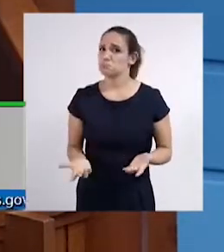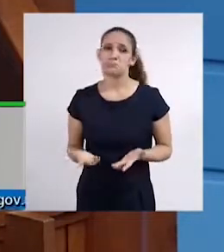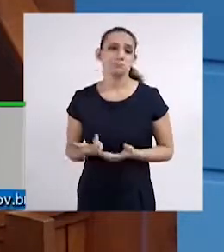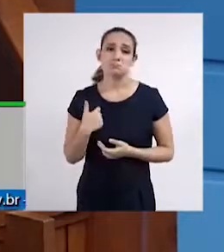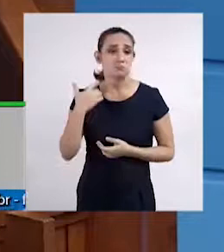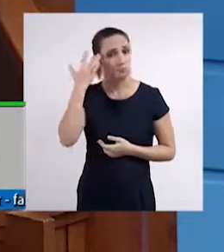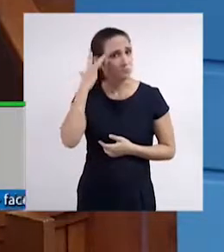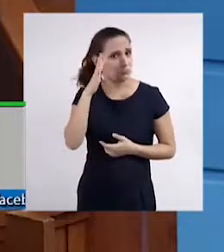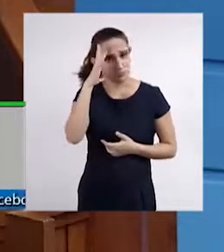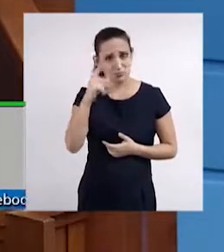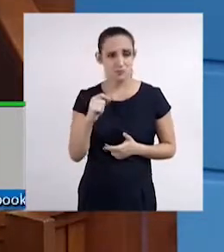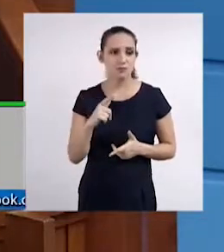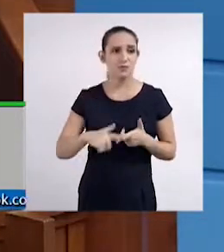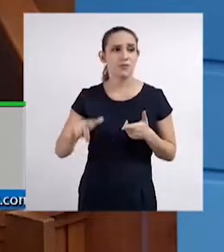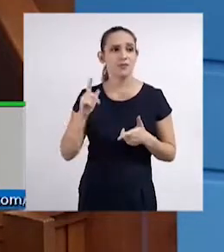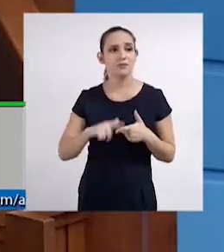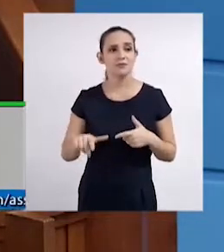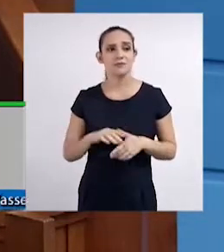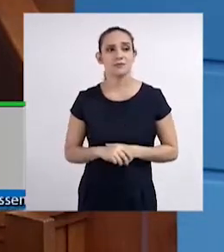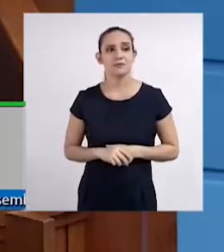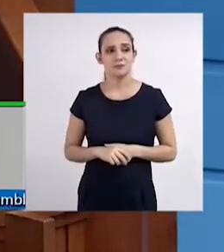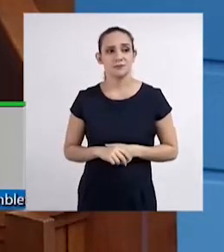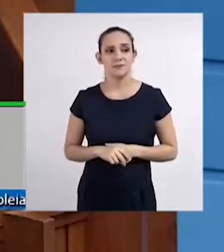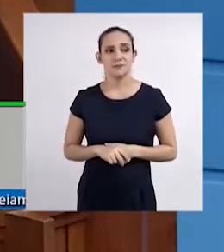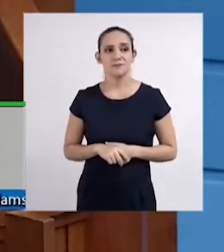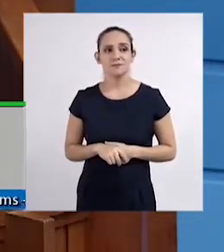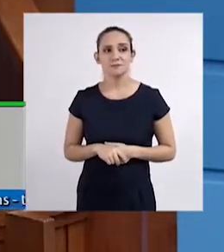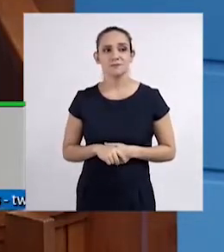Não sei se resolve o problema.